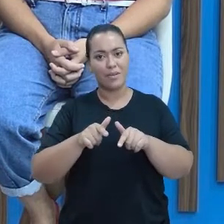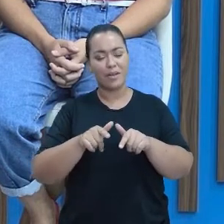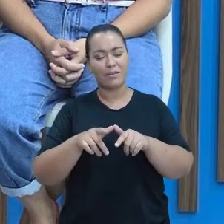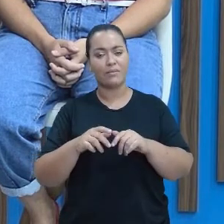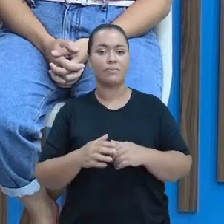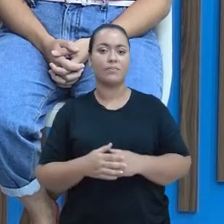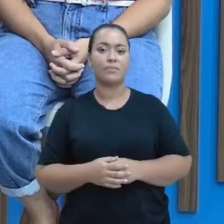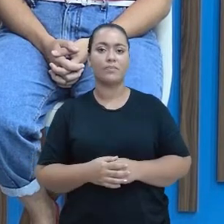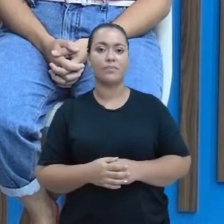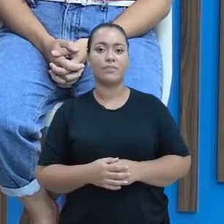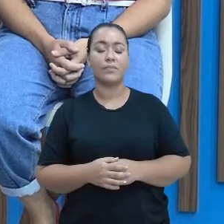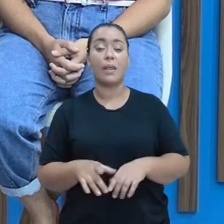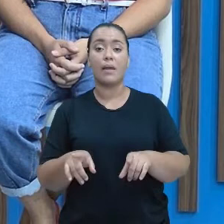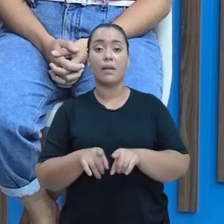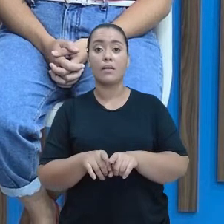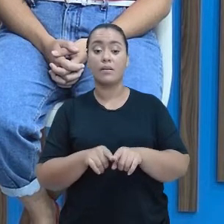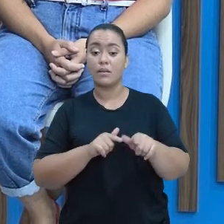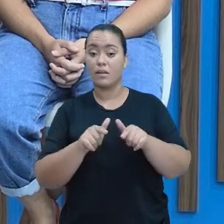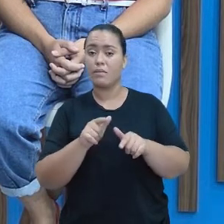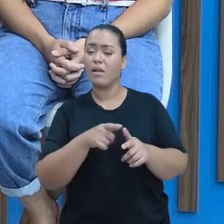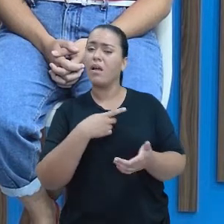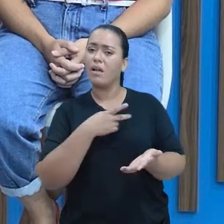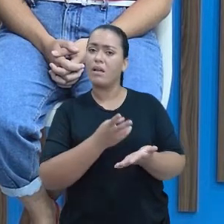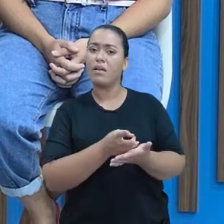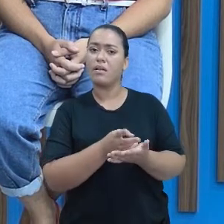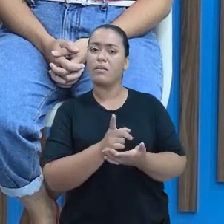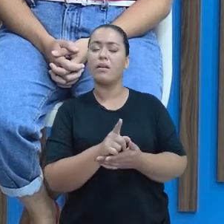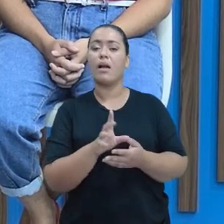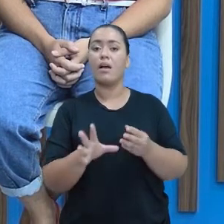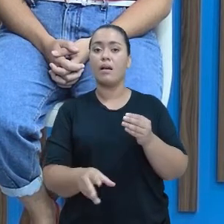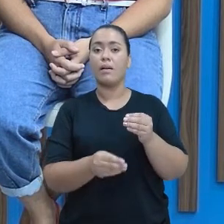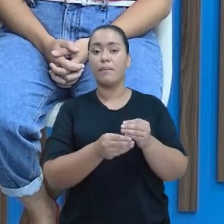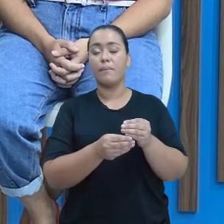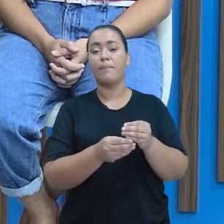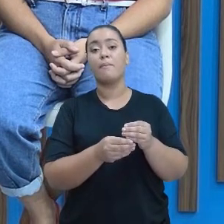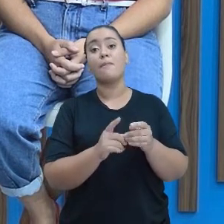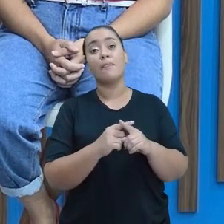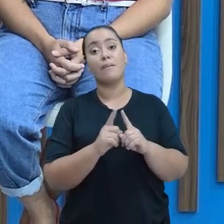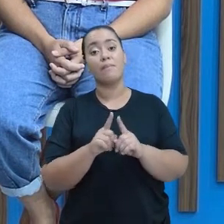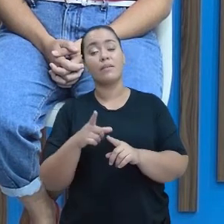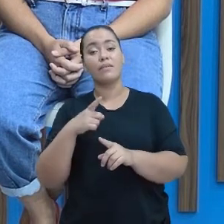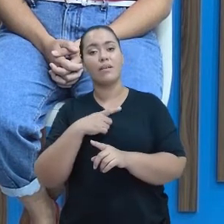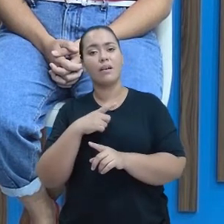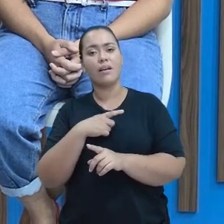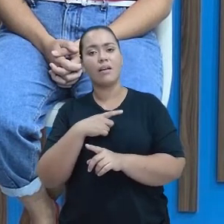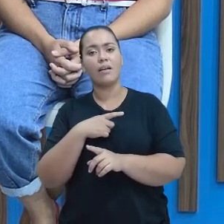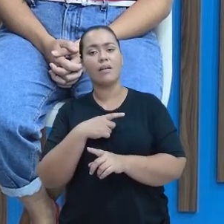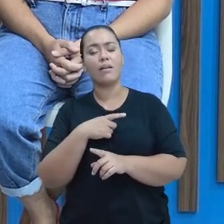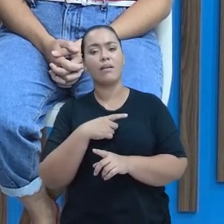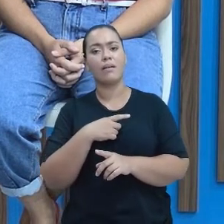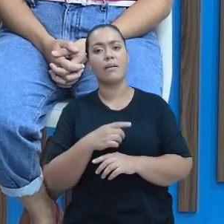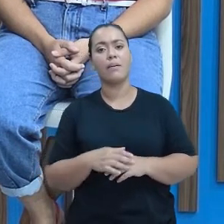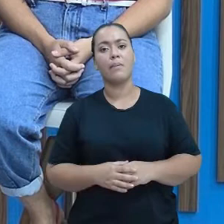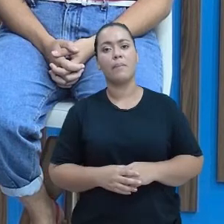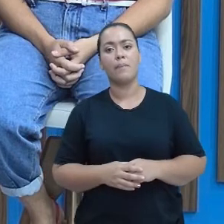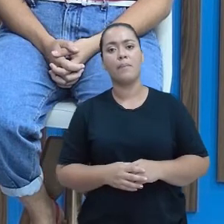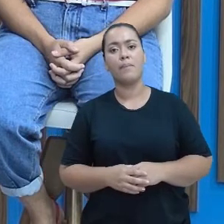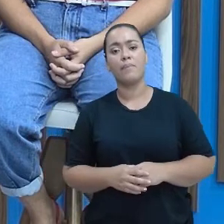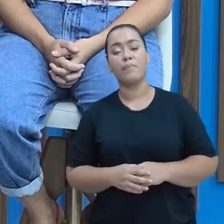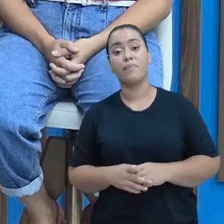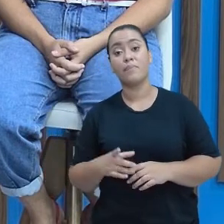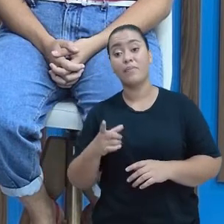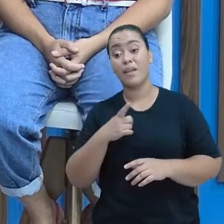permanece, ele vai ser agregador, mas aí não...